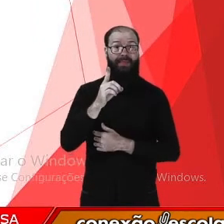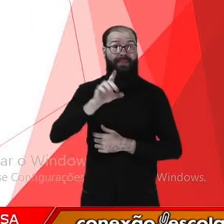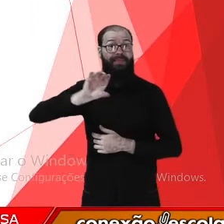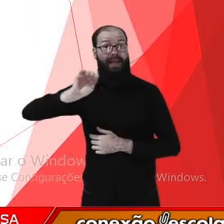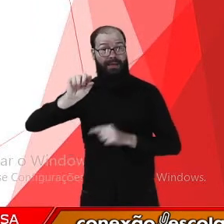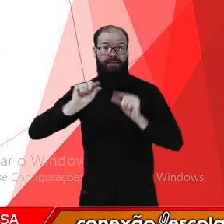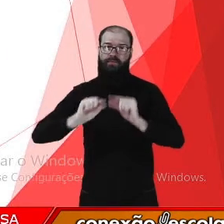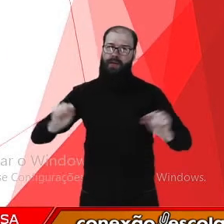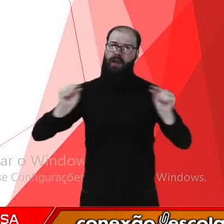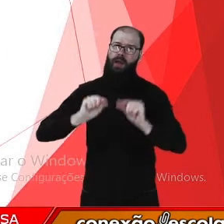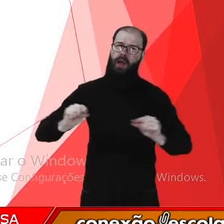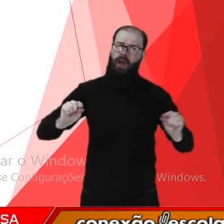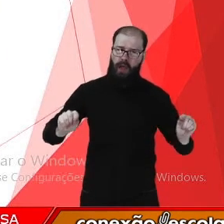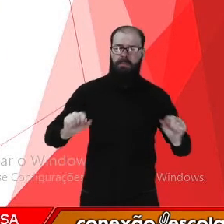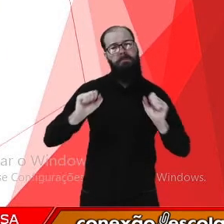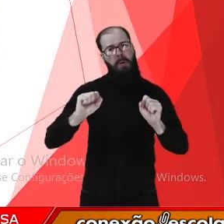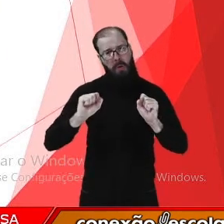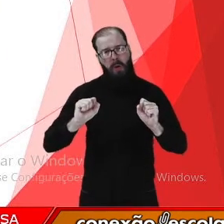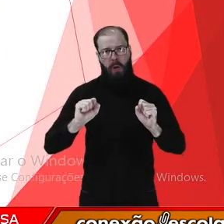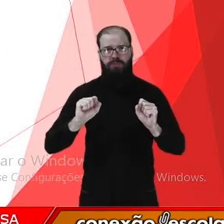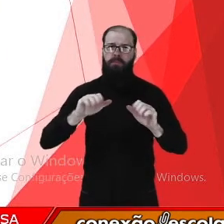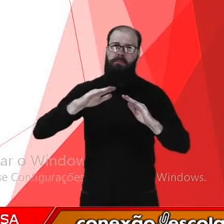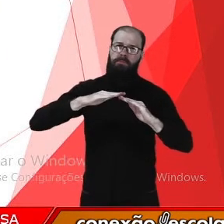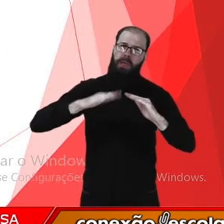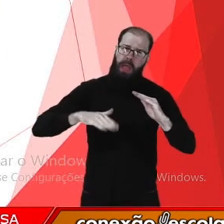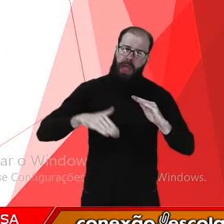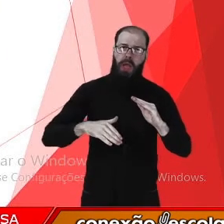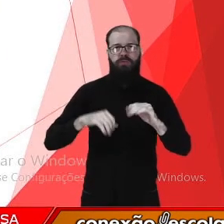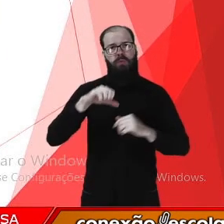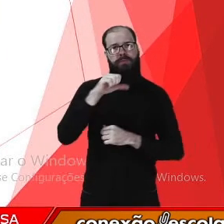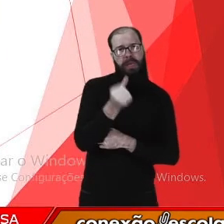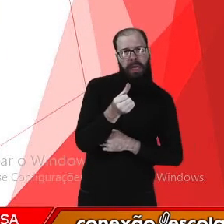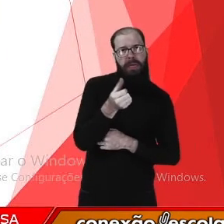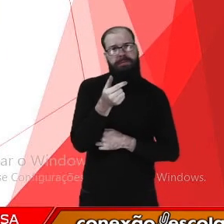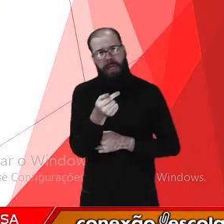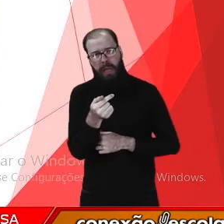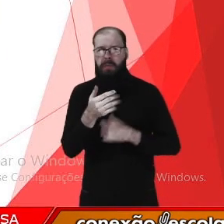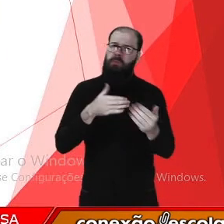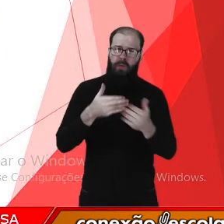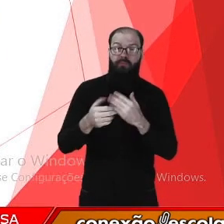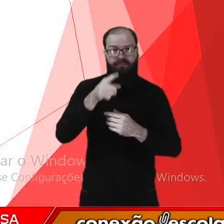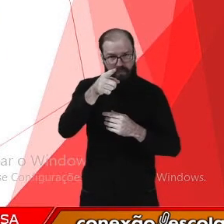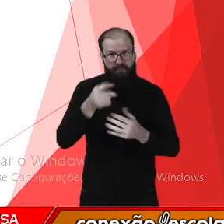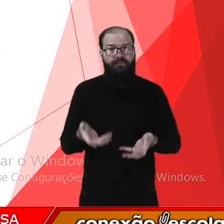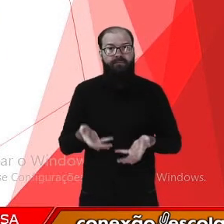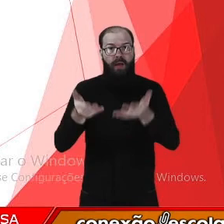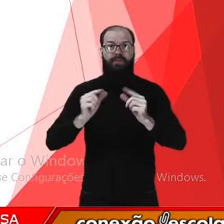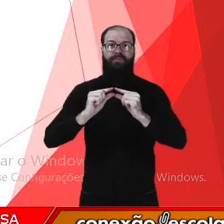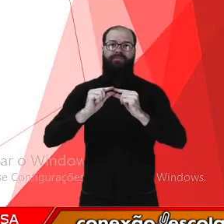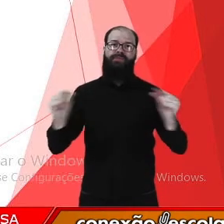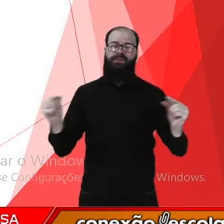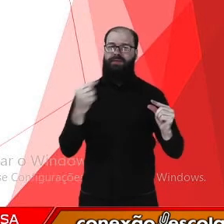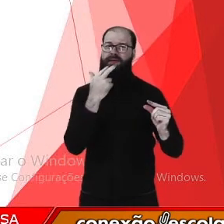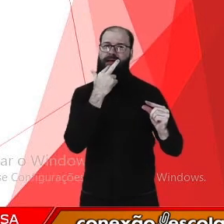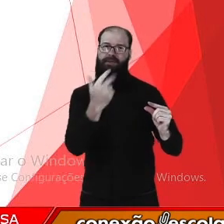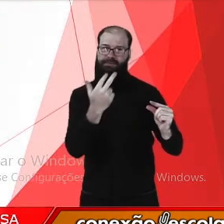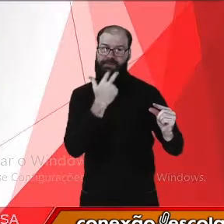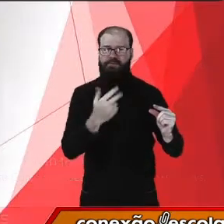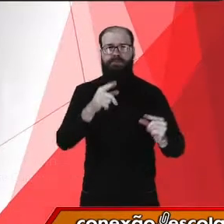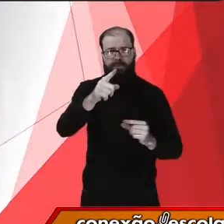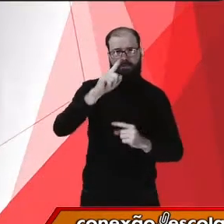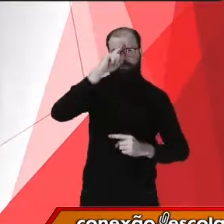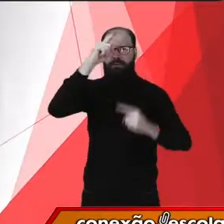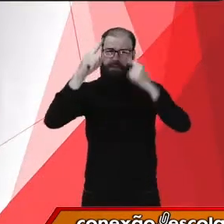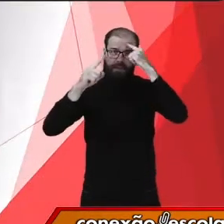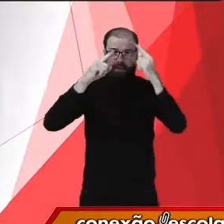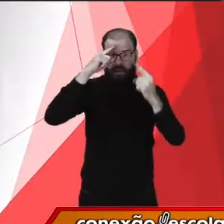frases utilizando o verbo can. Em inglês, obviamente. Seja criativo, pense, reflita, veja